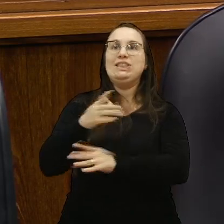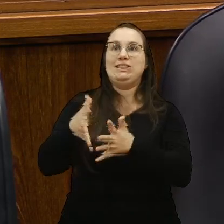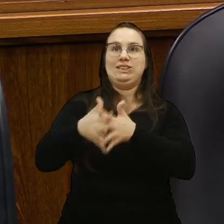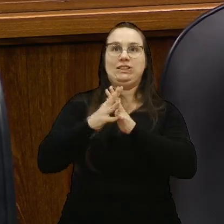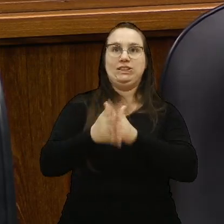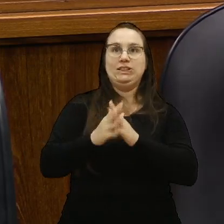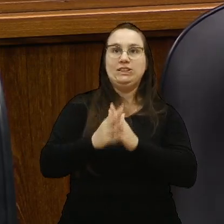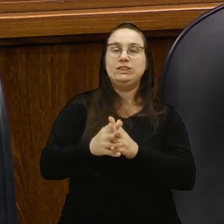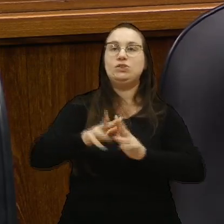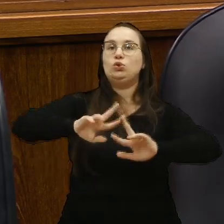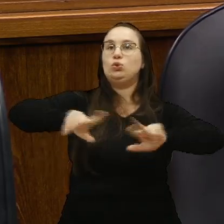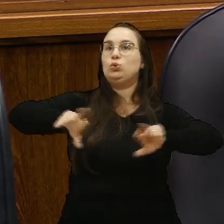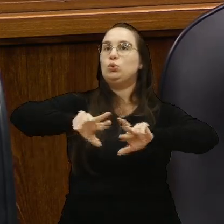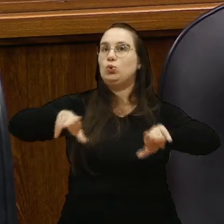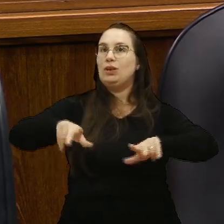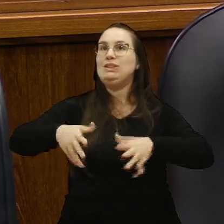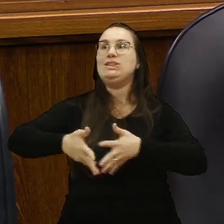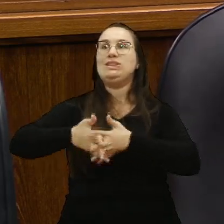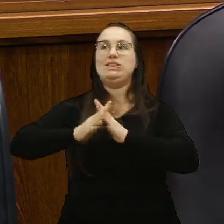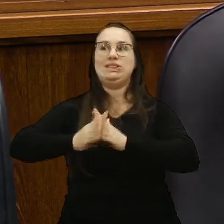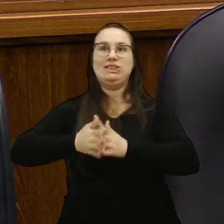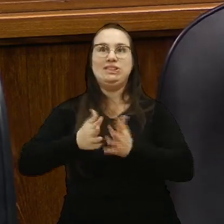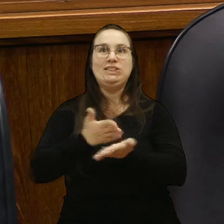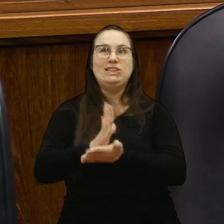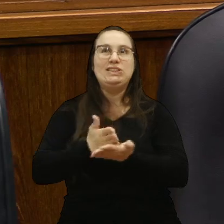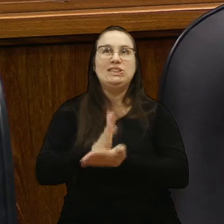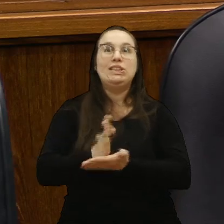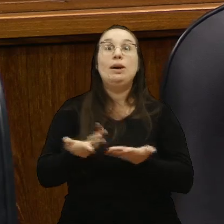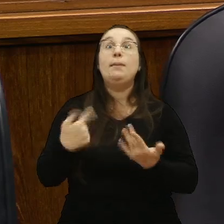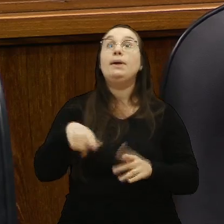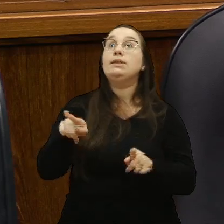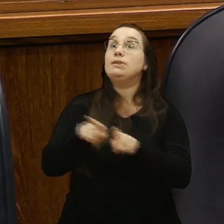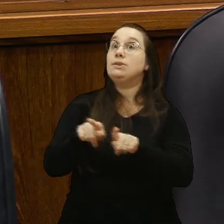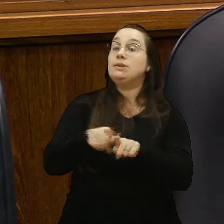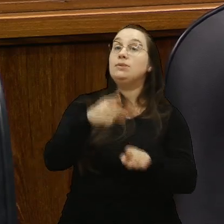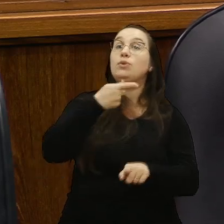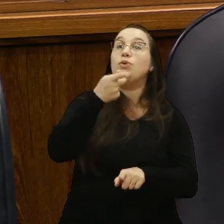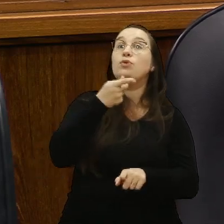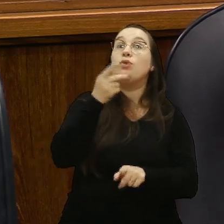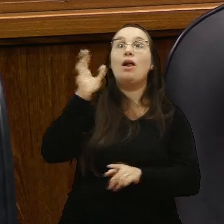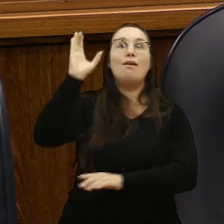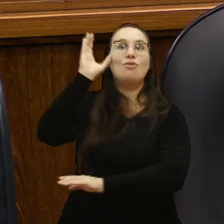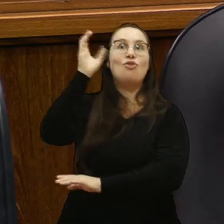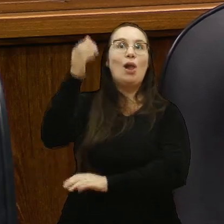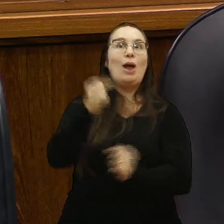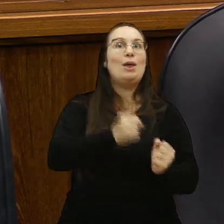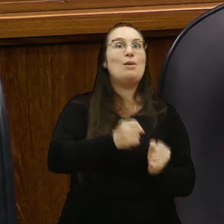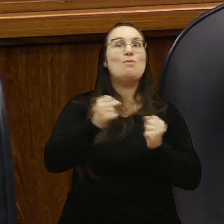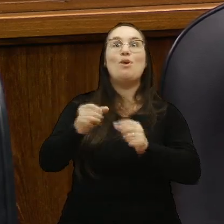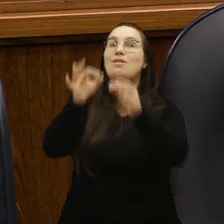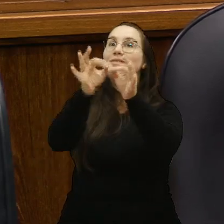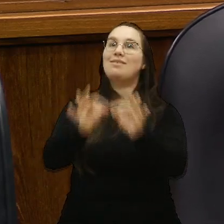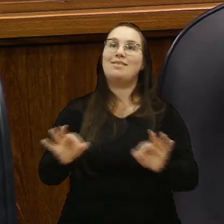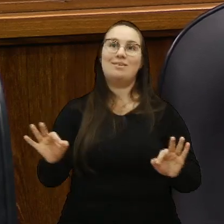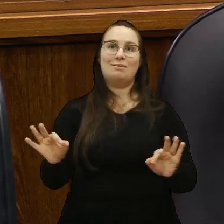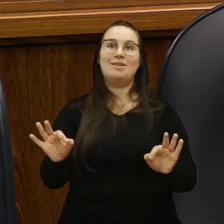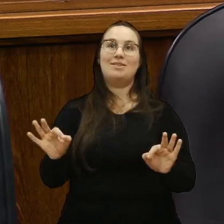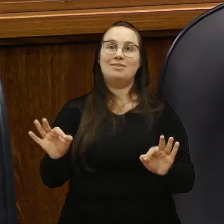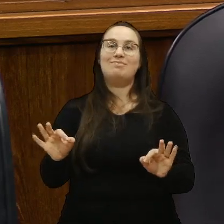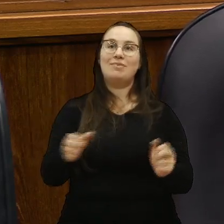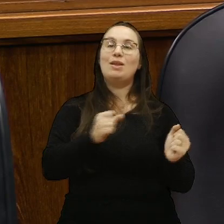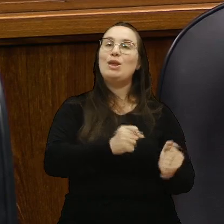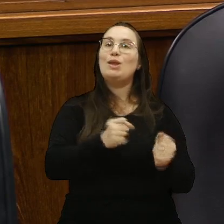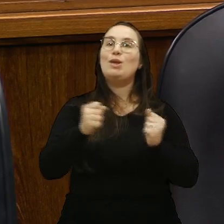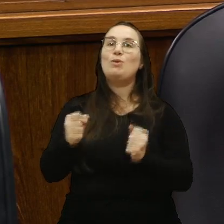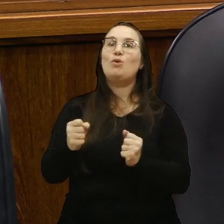complexos, de coisas que são muito complexas, mas a gente também fala de soluções que podem ser mais simples, que podem